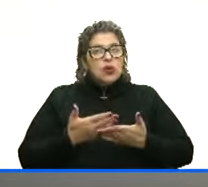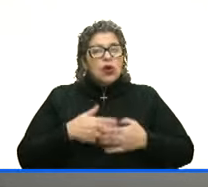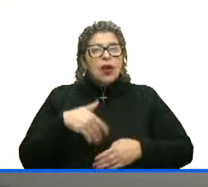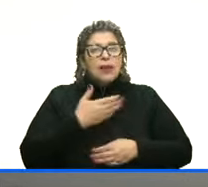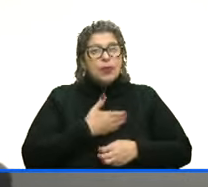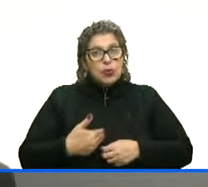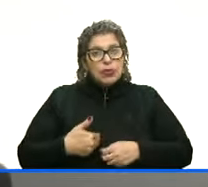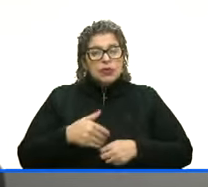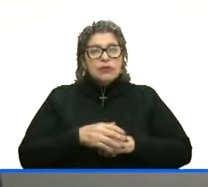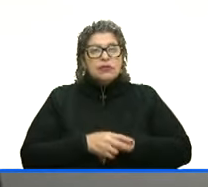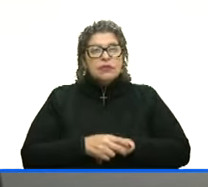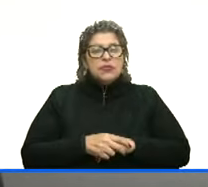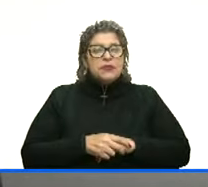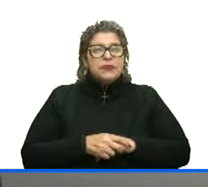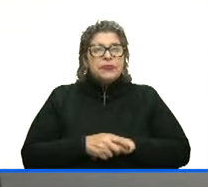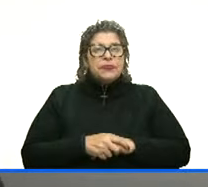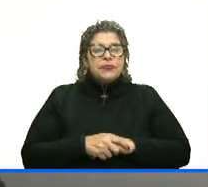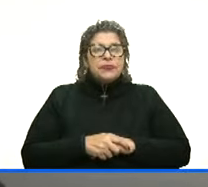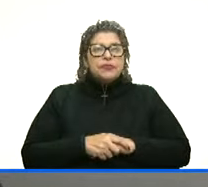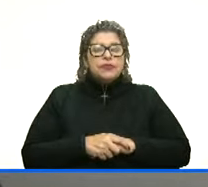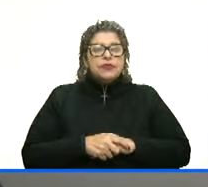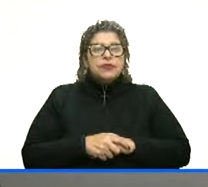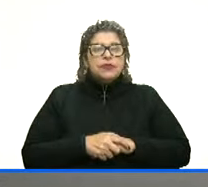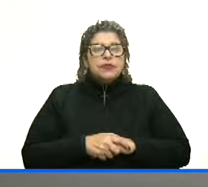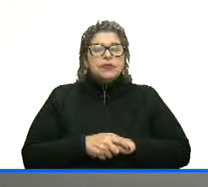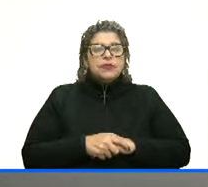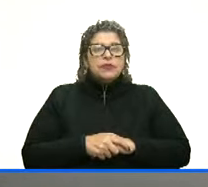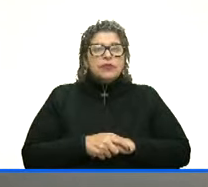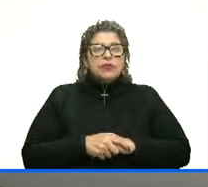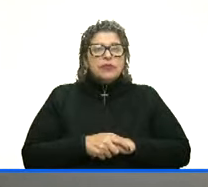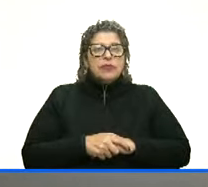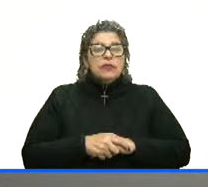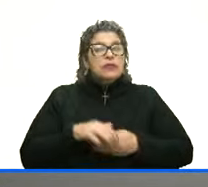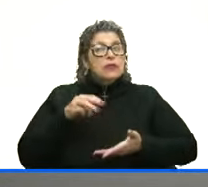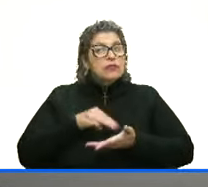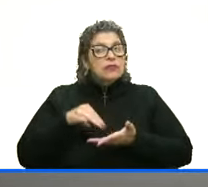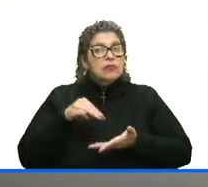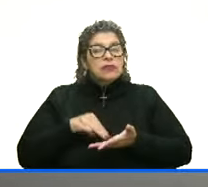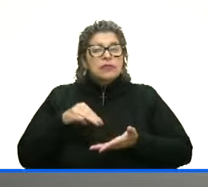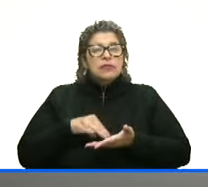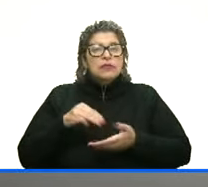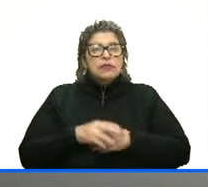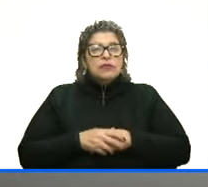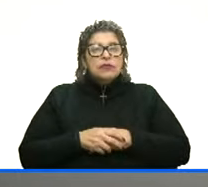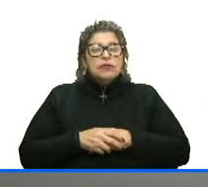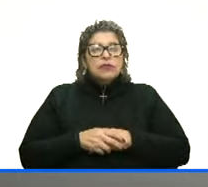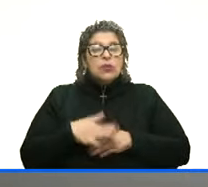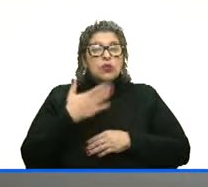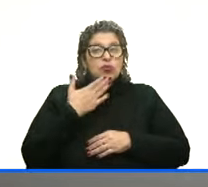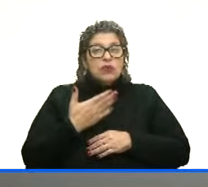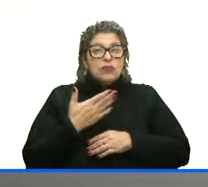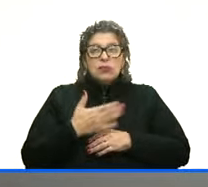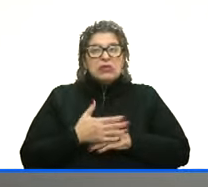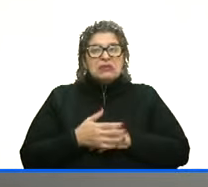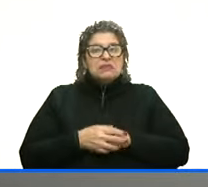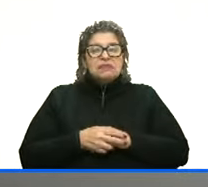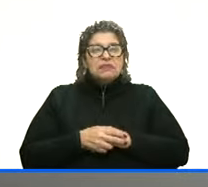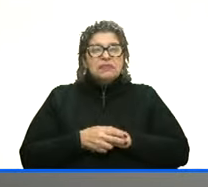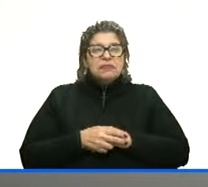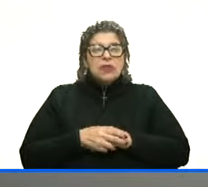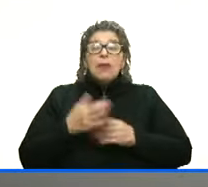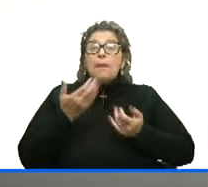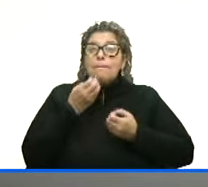né? Mas essa secretaria não tem uma relação, uma